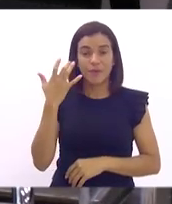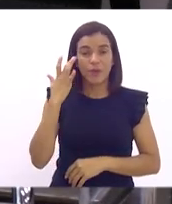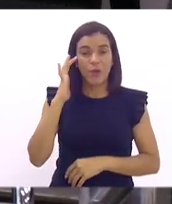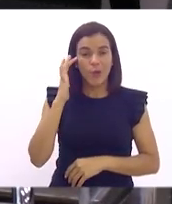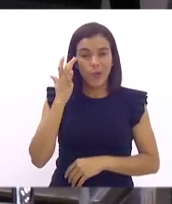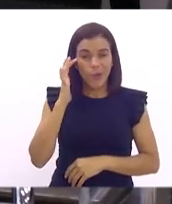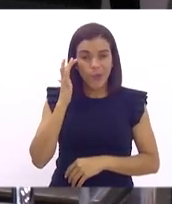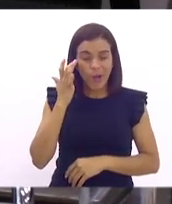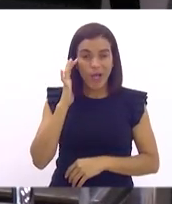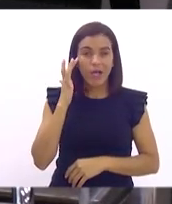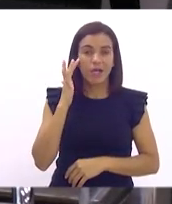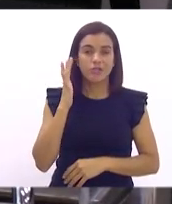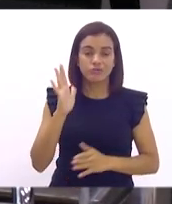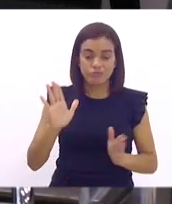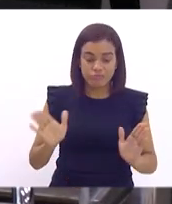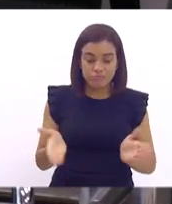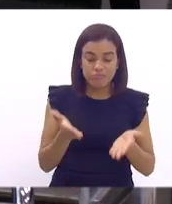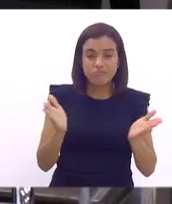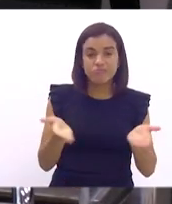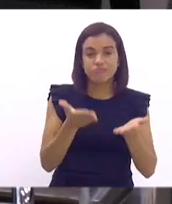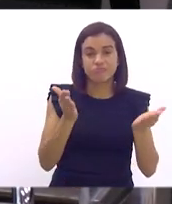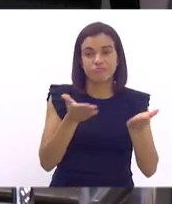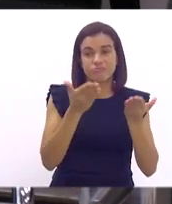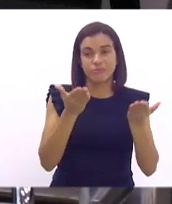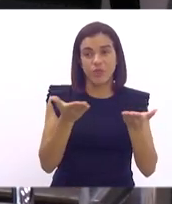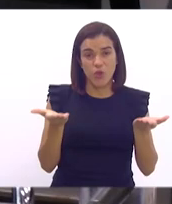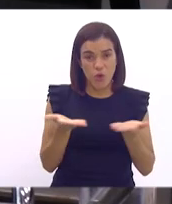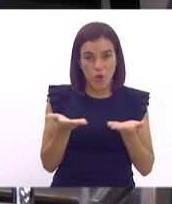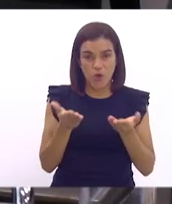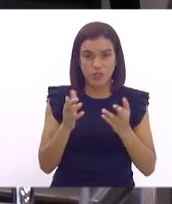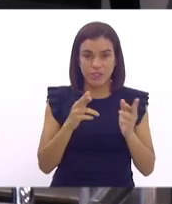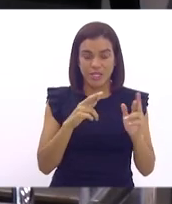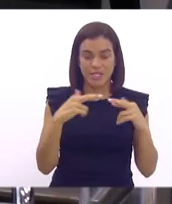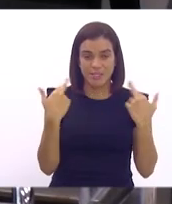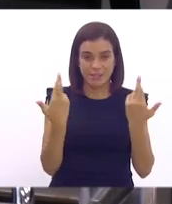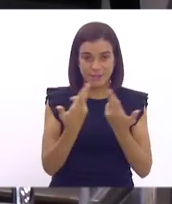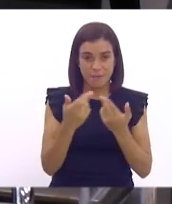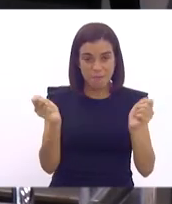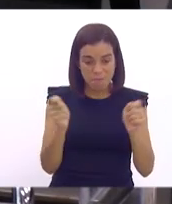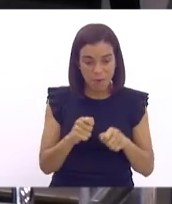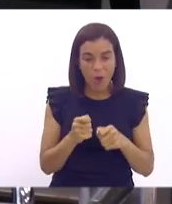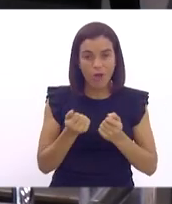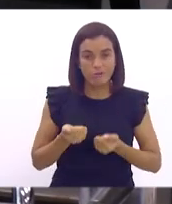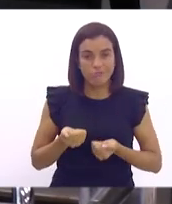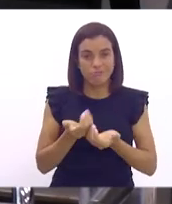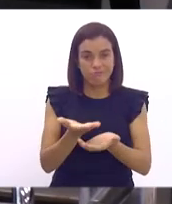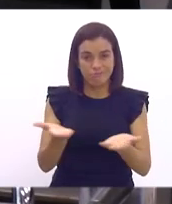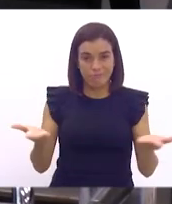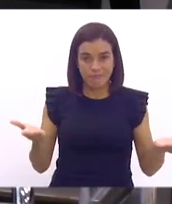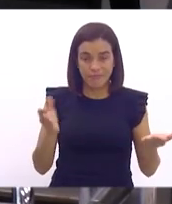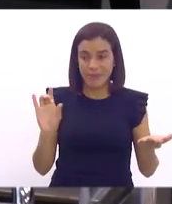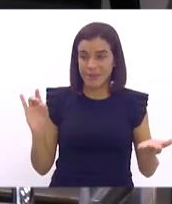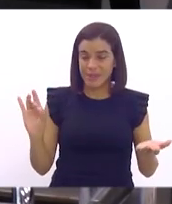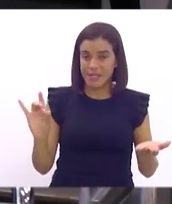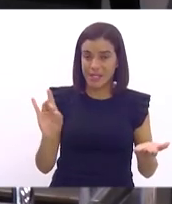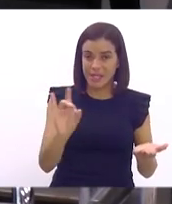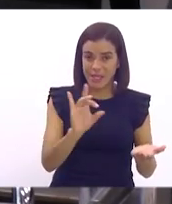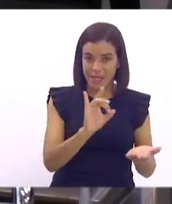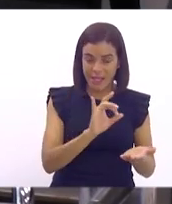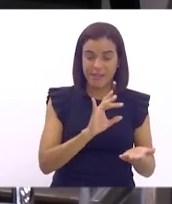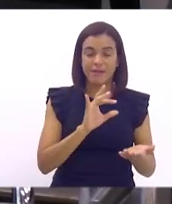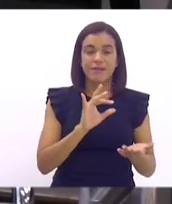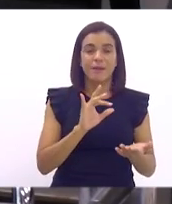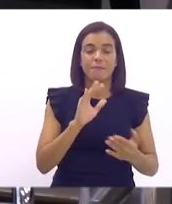grande contribuição que esse encontro pode dar é que cada uma das profissionais que integram